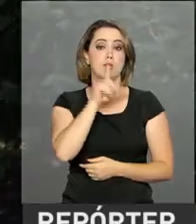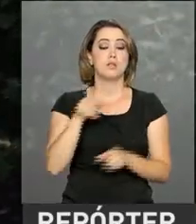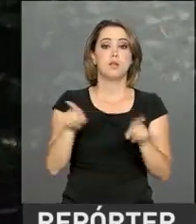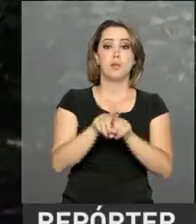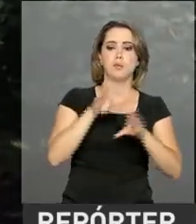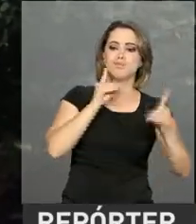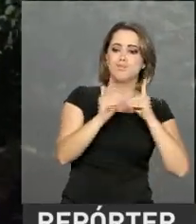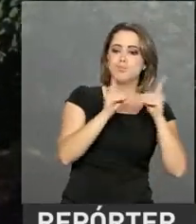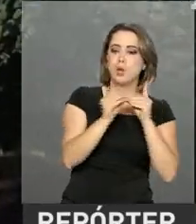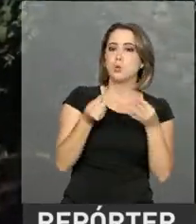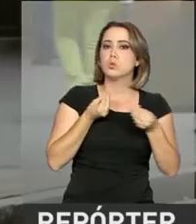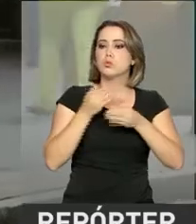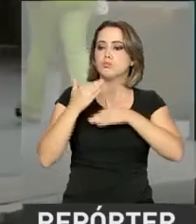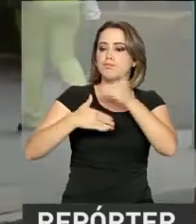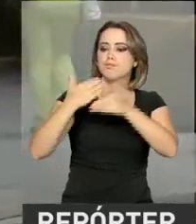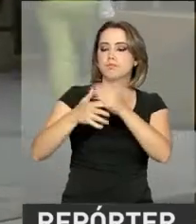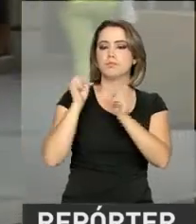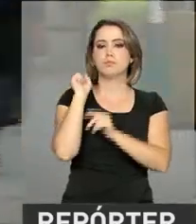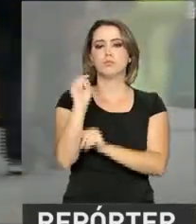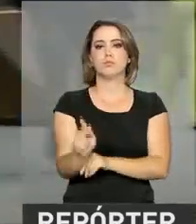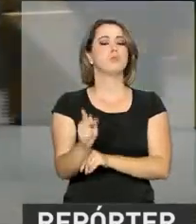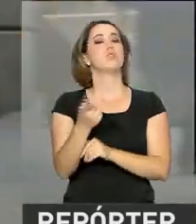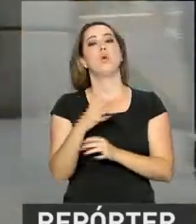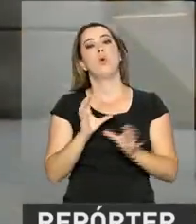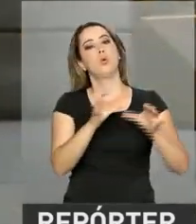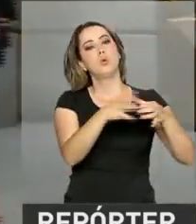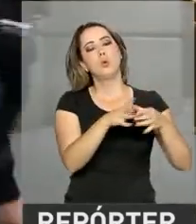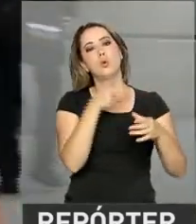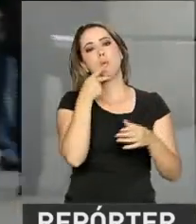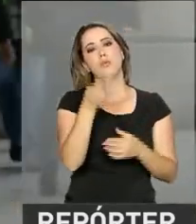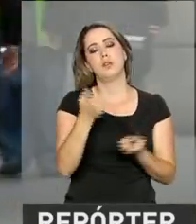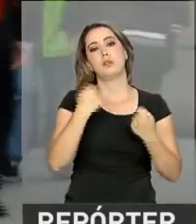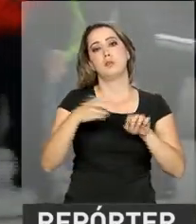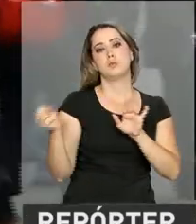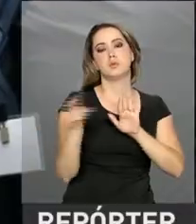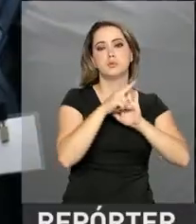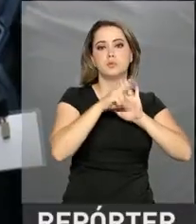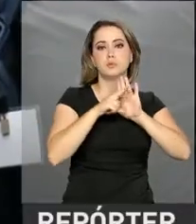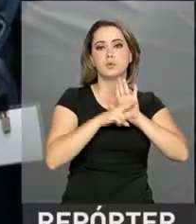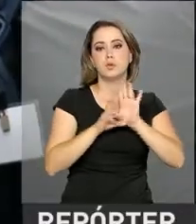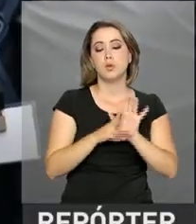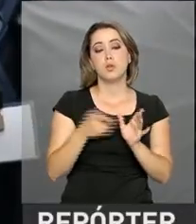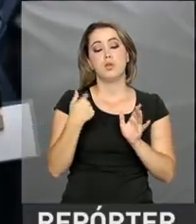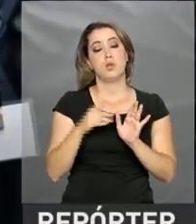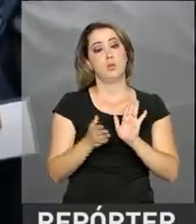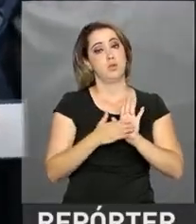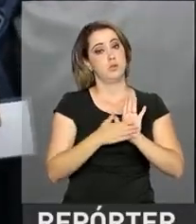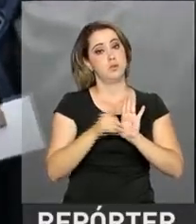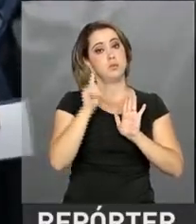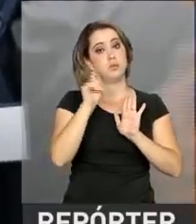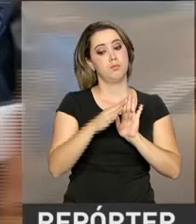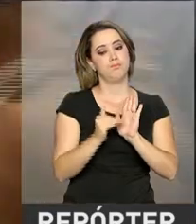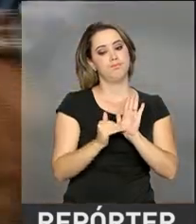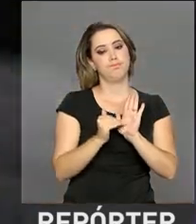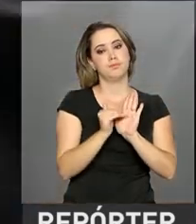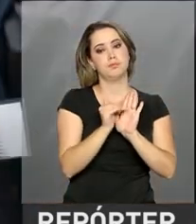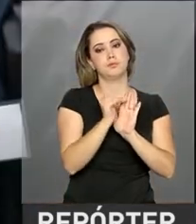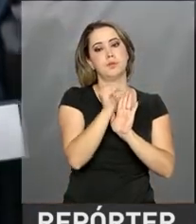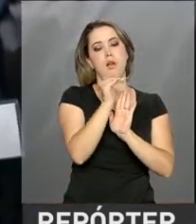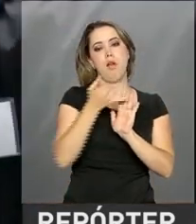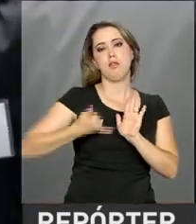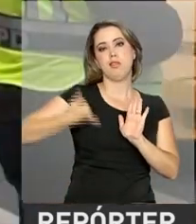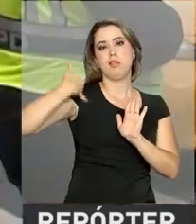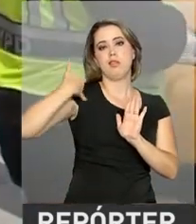a sustentabilidade da Previdência. Republicanos dizem que é preciso reformar o sistema e uma das propostas é aumentar a idade mínima